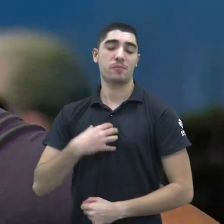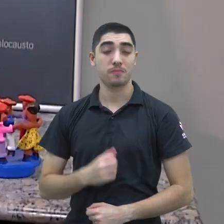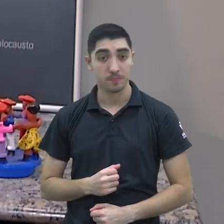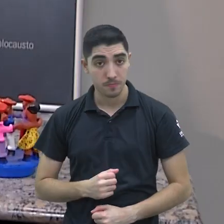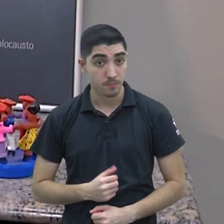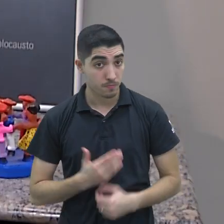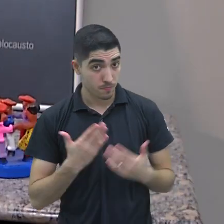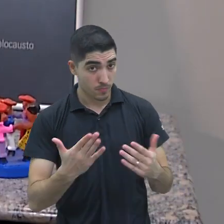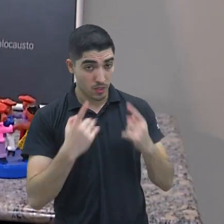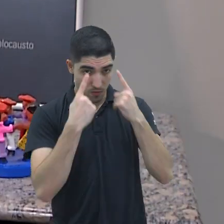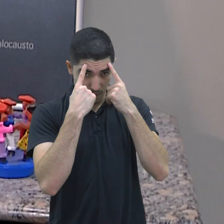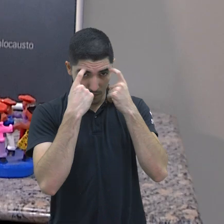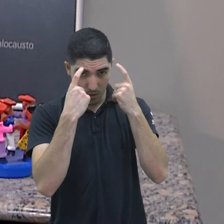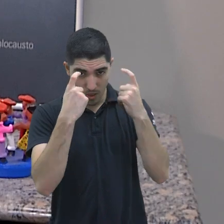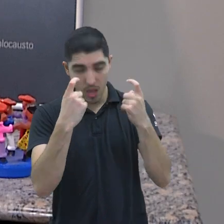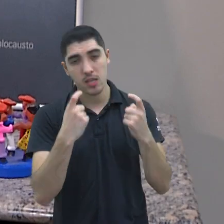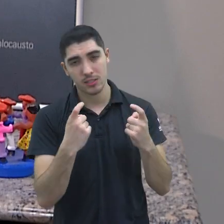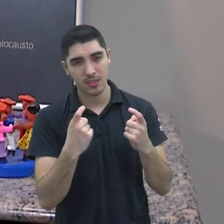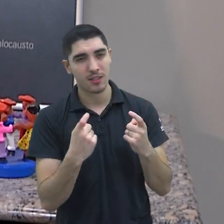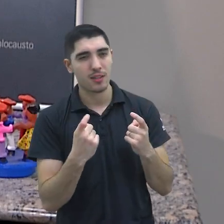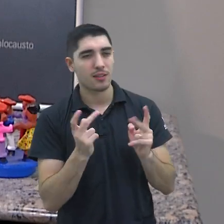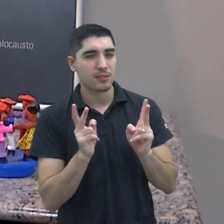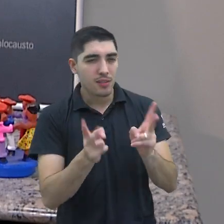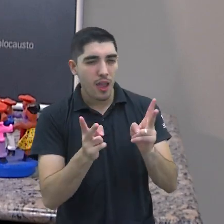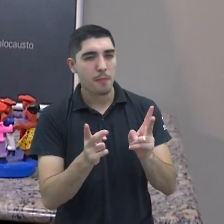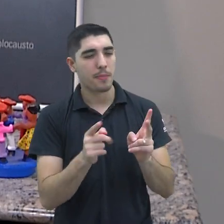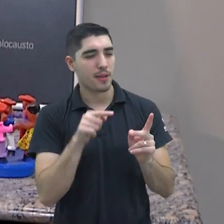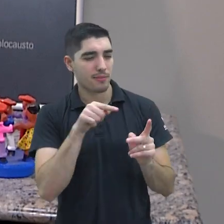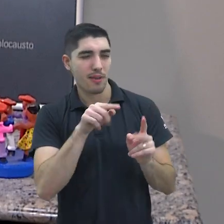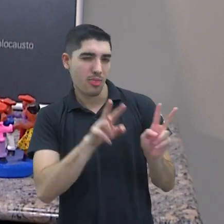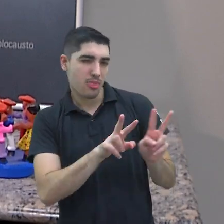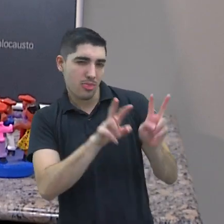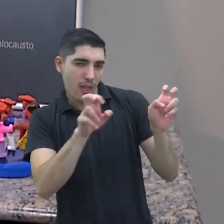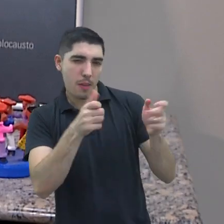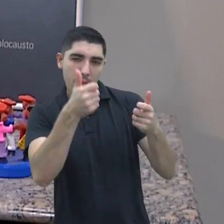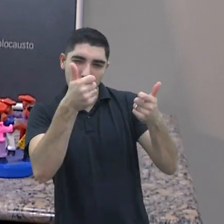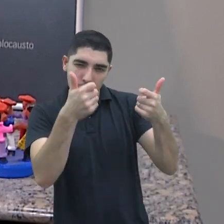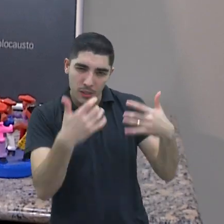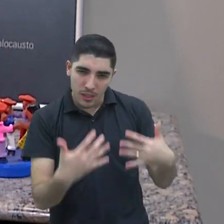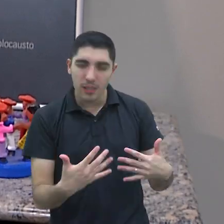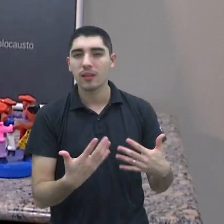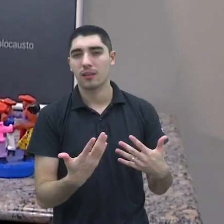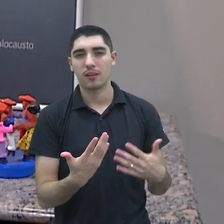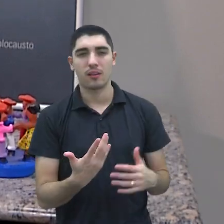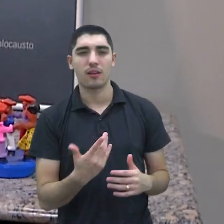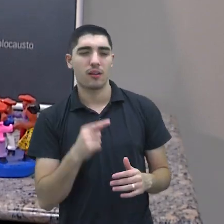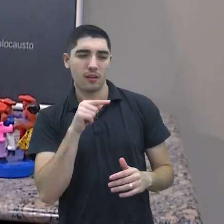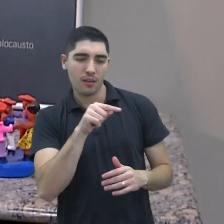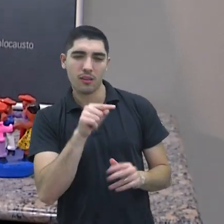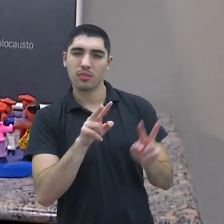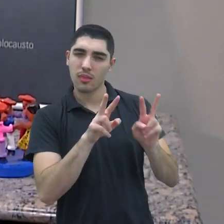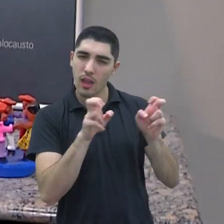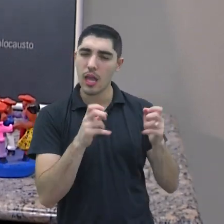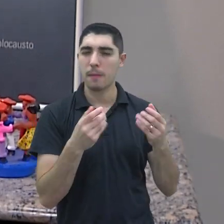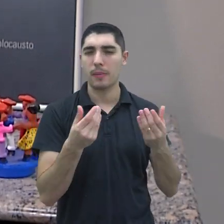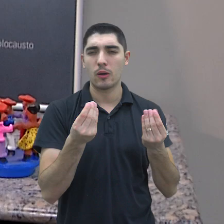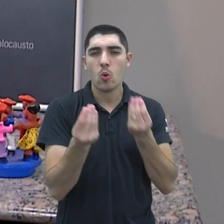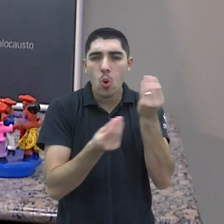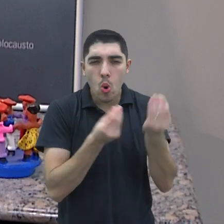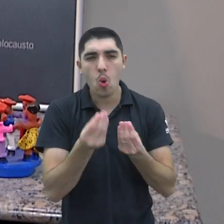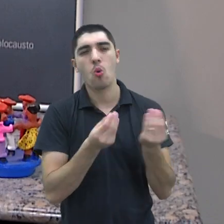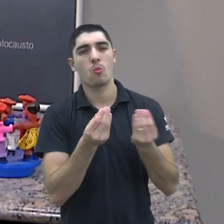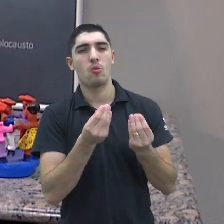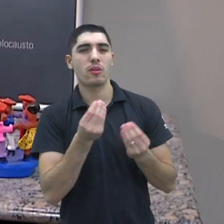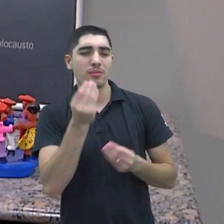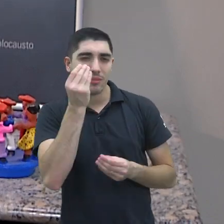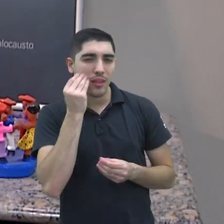segurança. Quando a gente fala sobre a violência, né, quando a gente quando se levanta indicadores sobre a violência e se